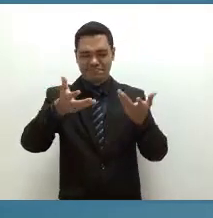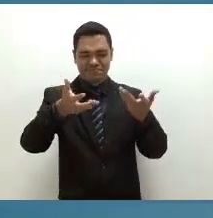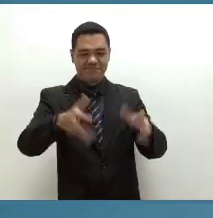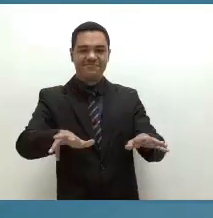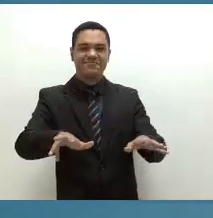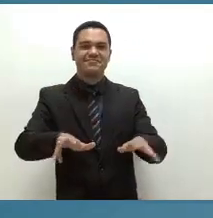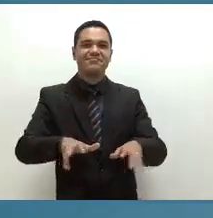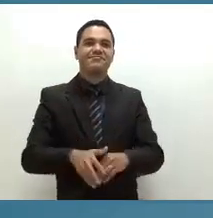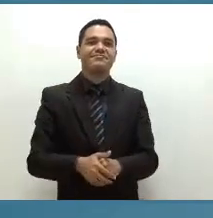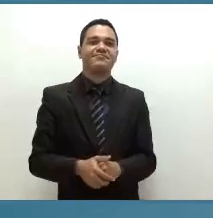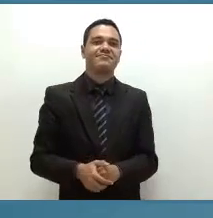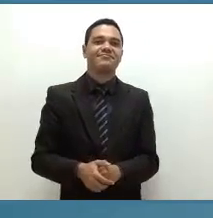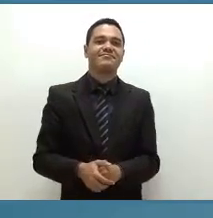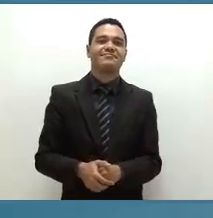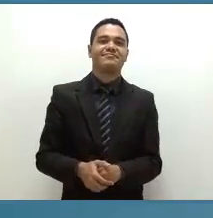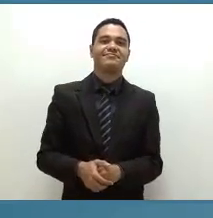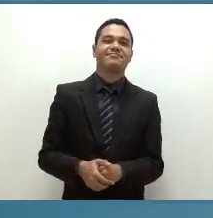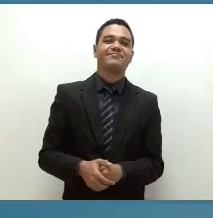Desembargador